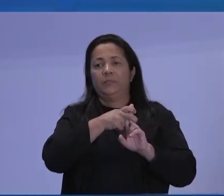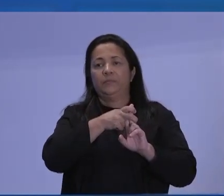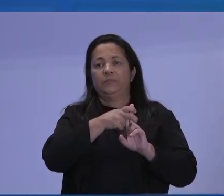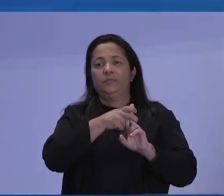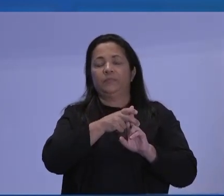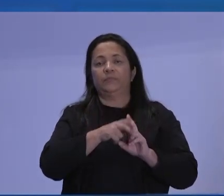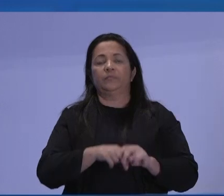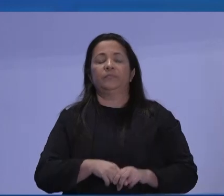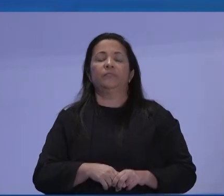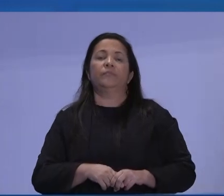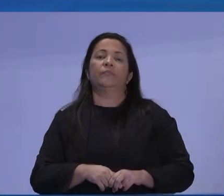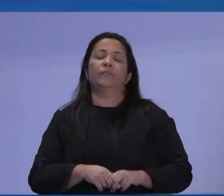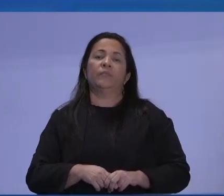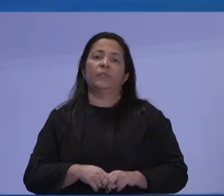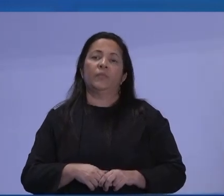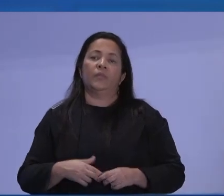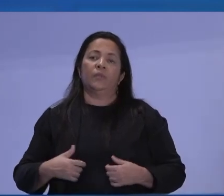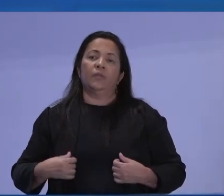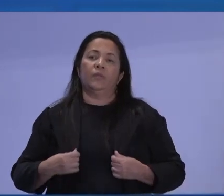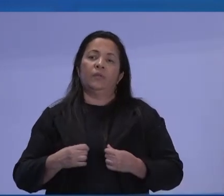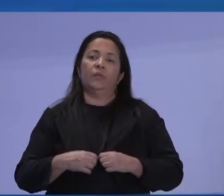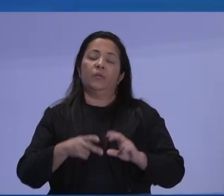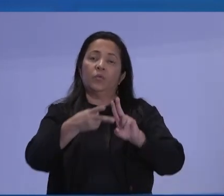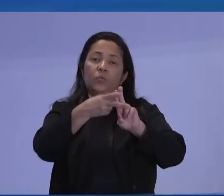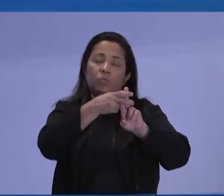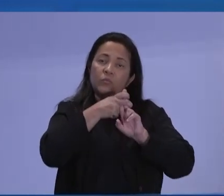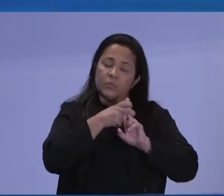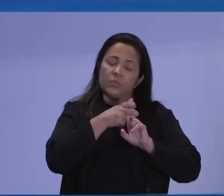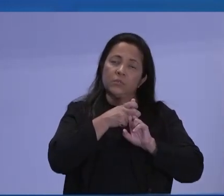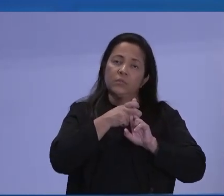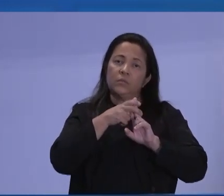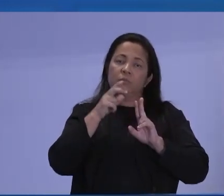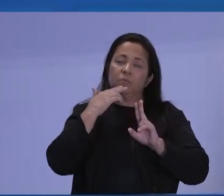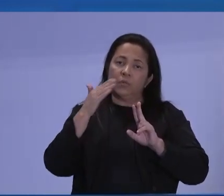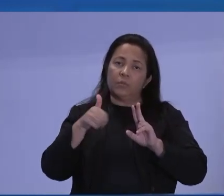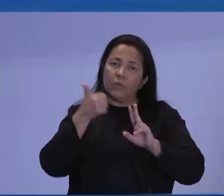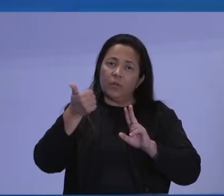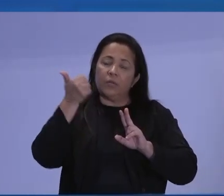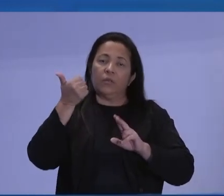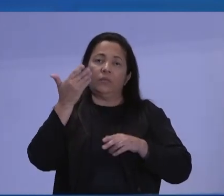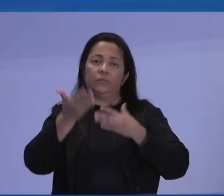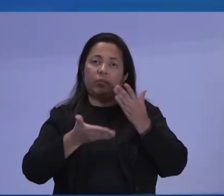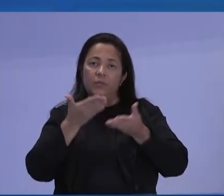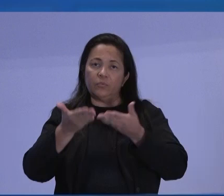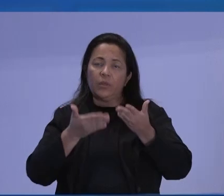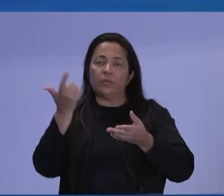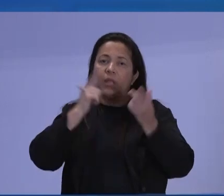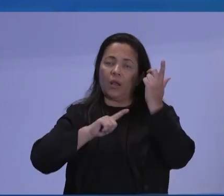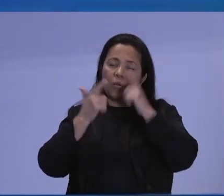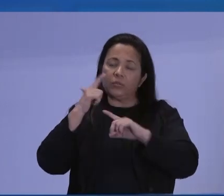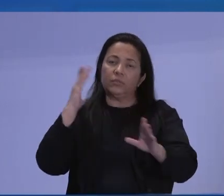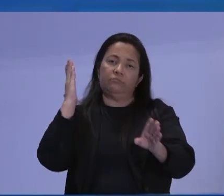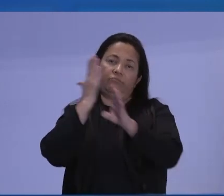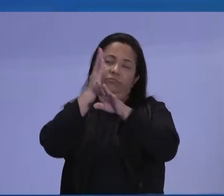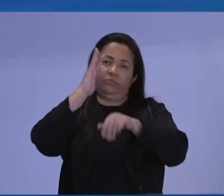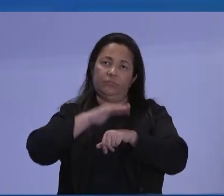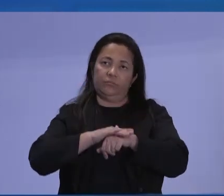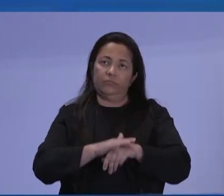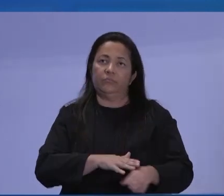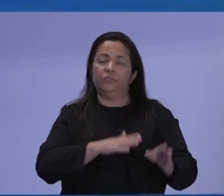trabalho melhor no Brasil inteiro, está aumentando de forma boa essa métrica. Aqui, gente, pela nossa análise, a